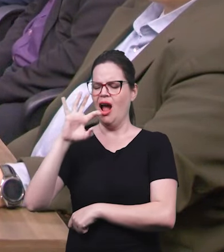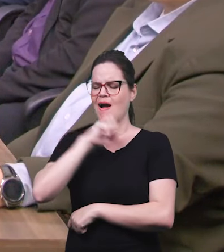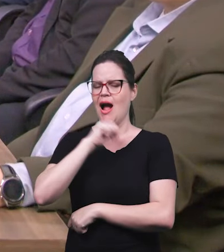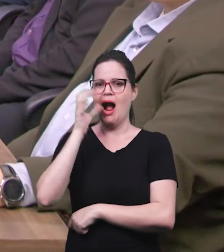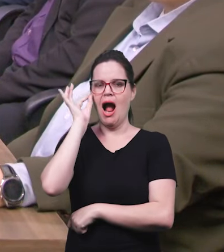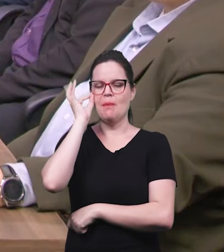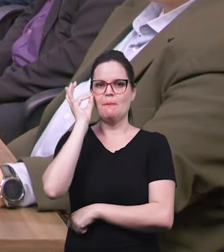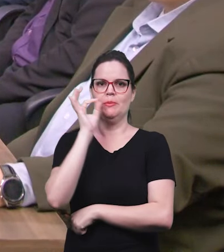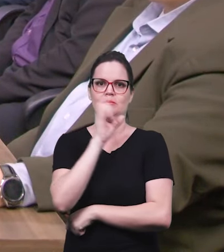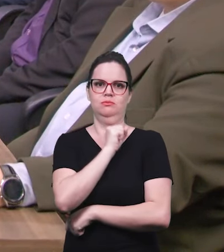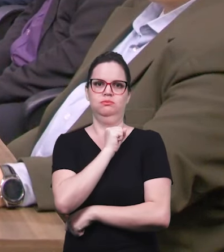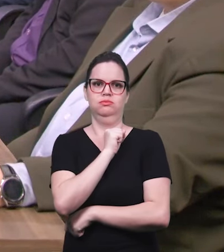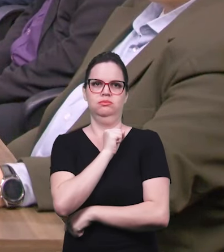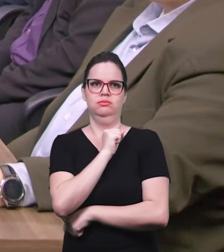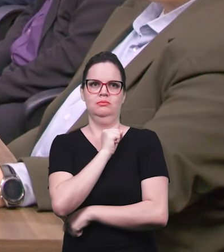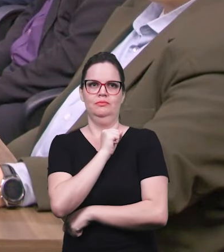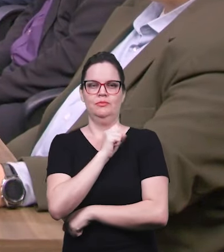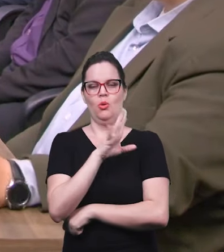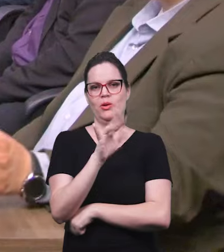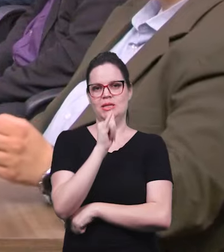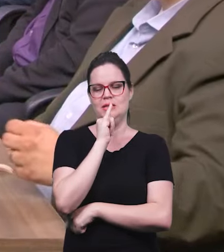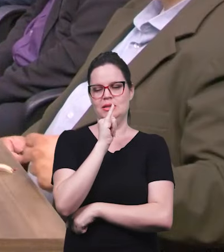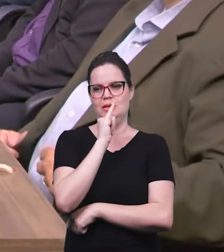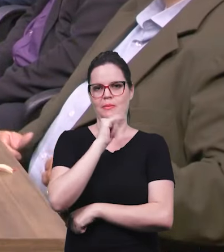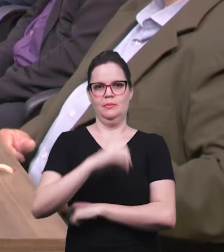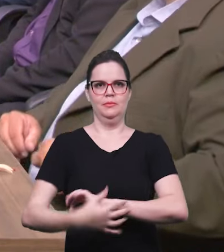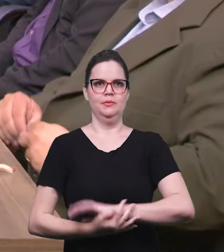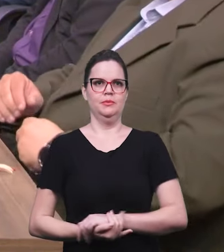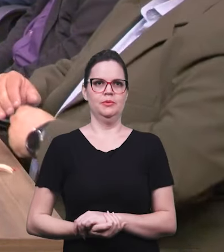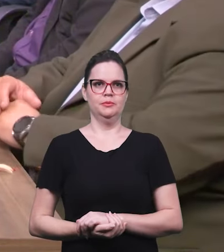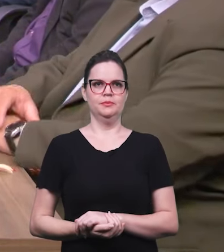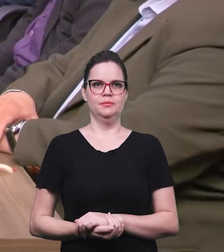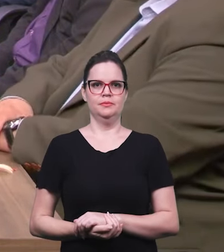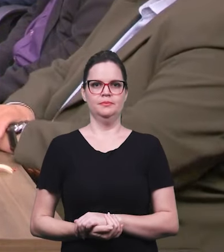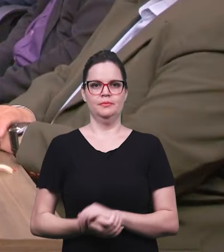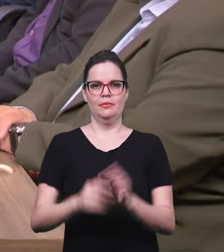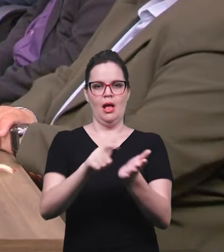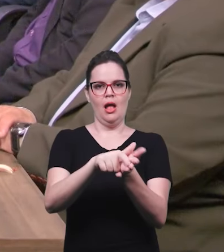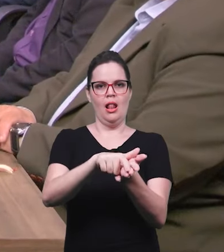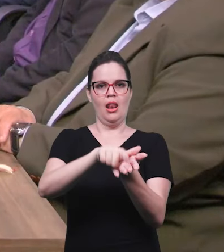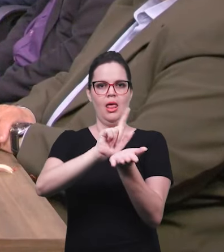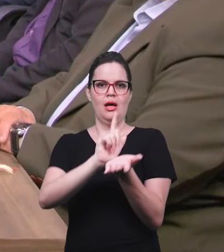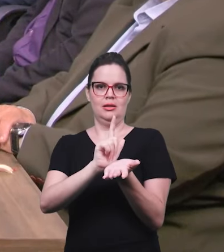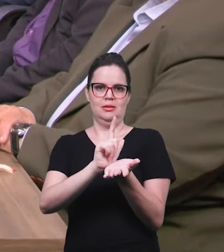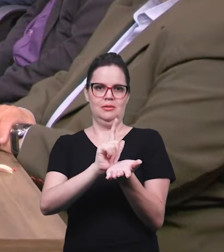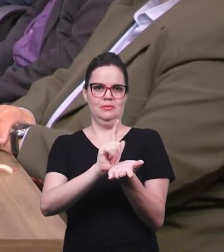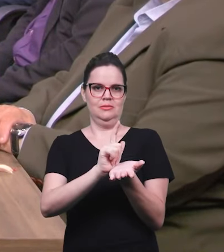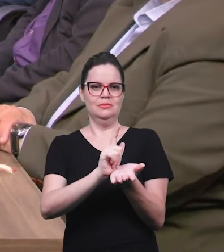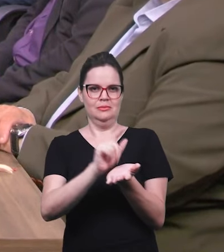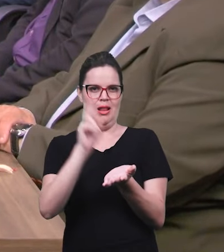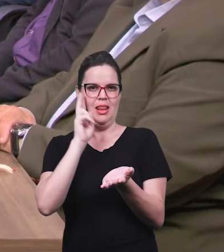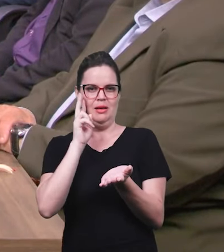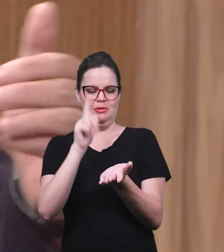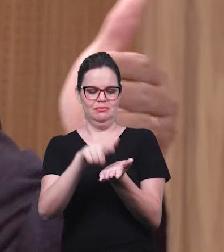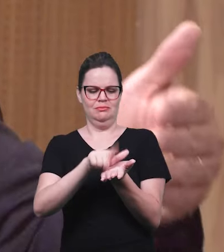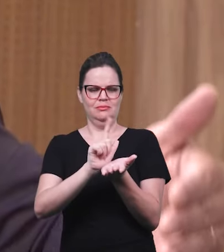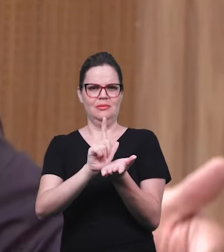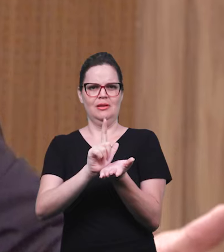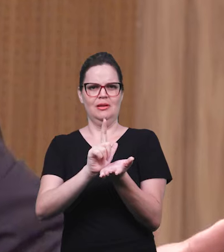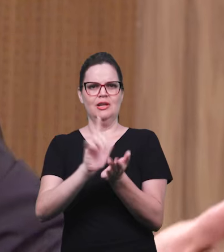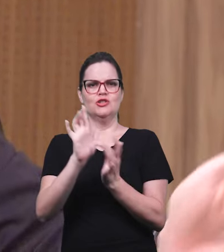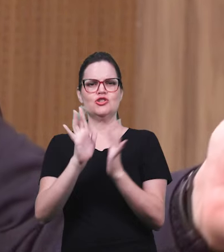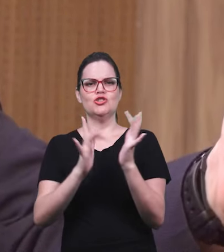segundo. Você vê, por exemplo, a situação de Lázaro. Sai para fora, Lázaro.